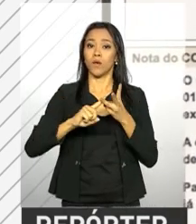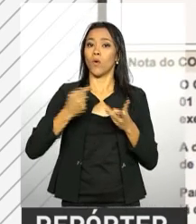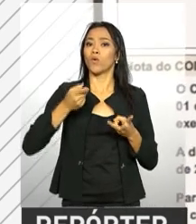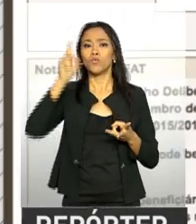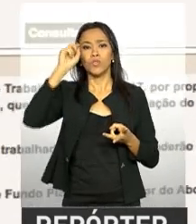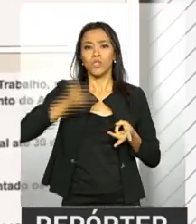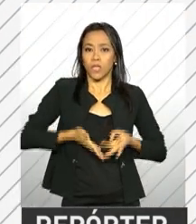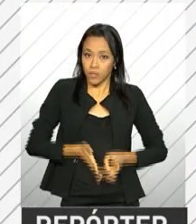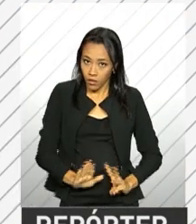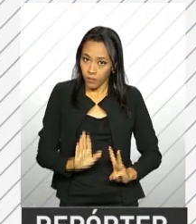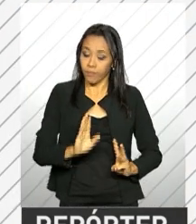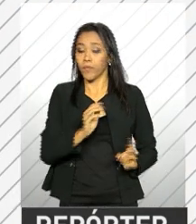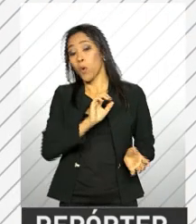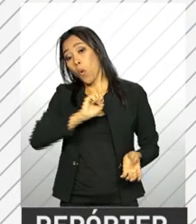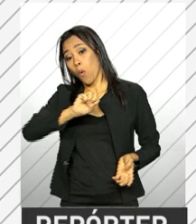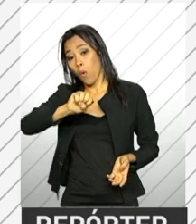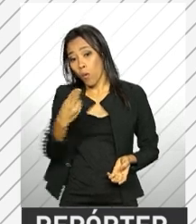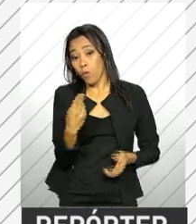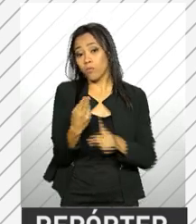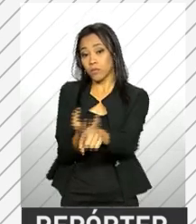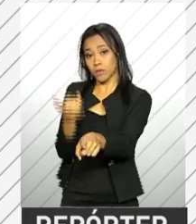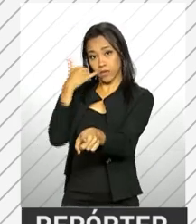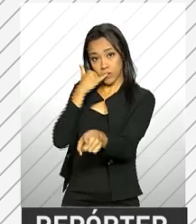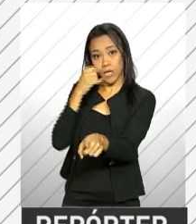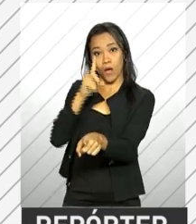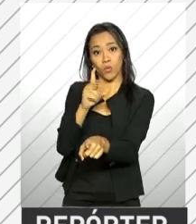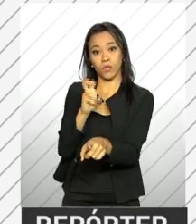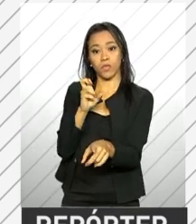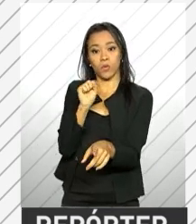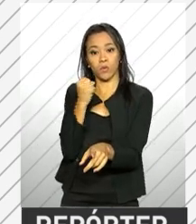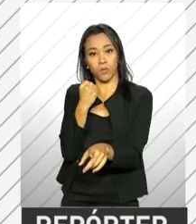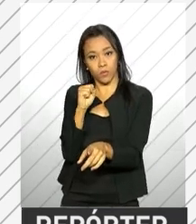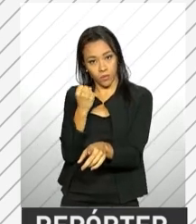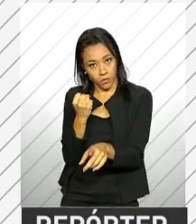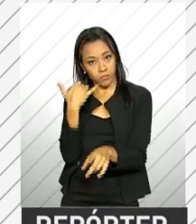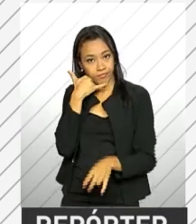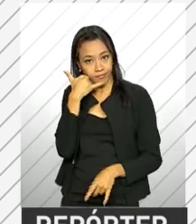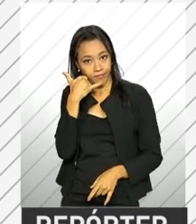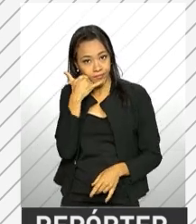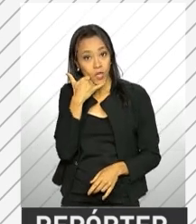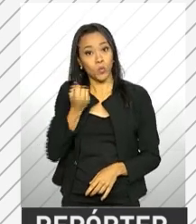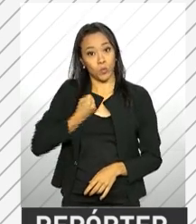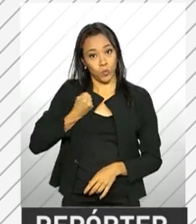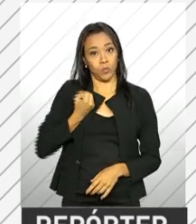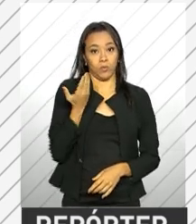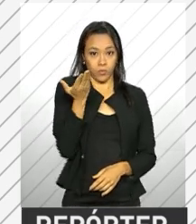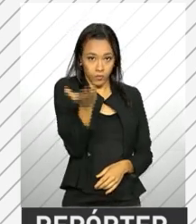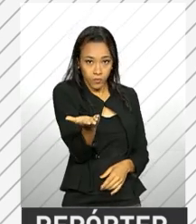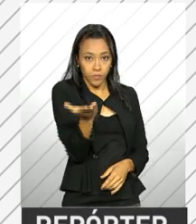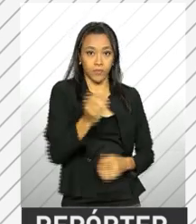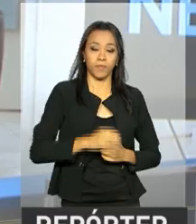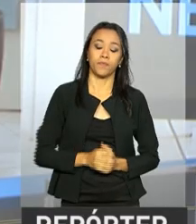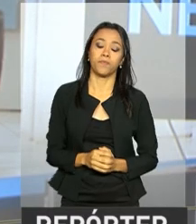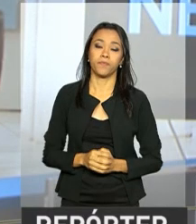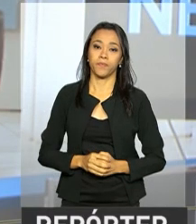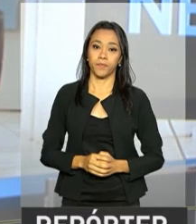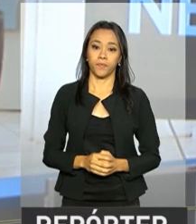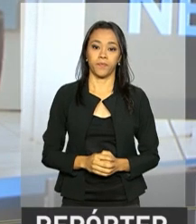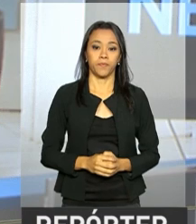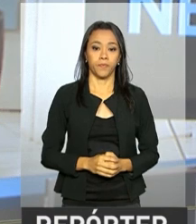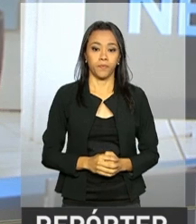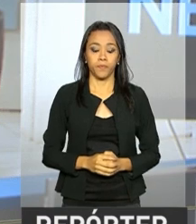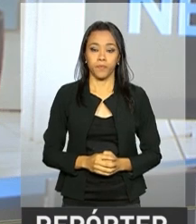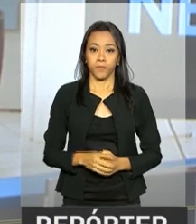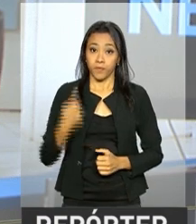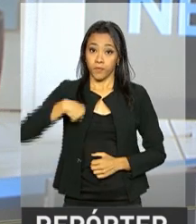nascimento outra opção é ligar na central de atendimento Alô trabalho no número 158